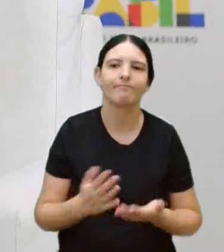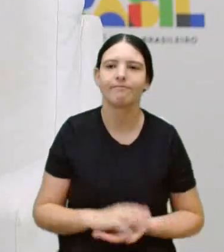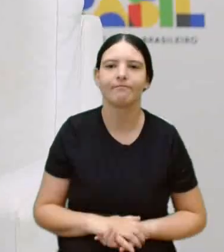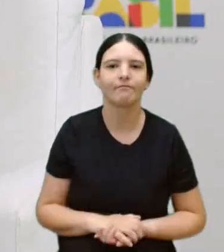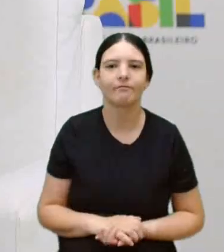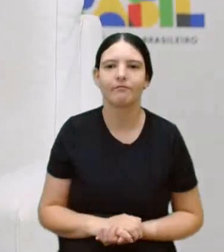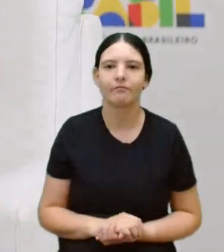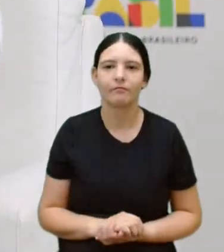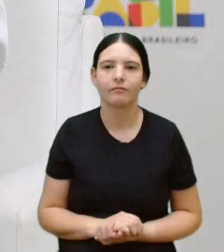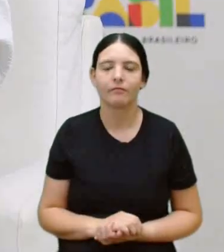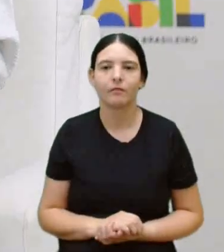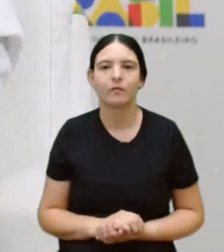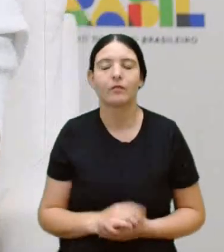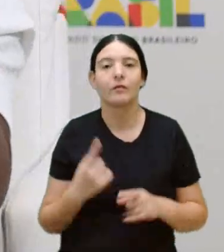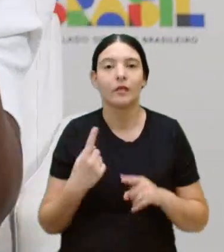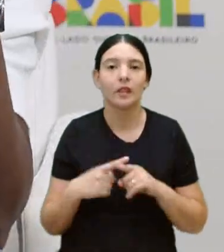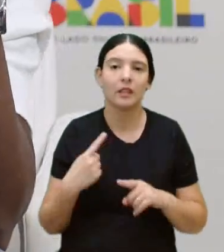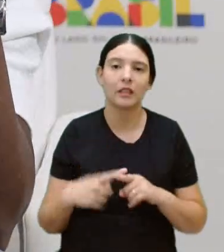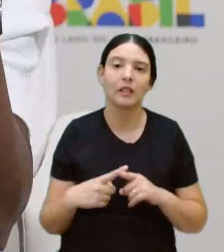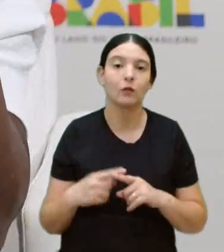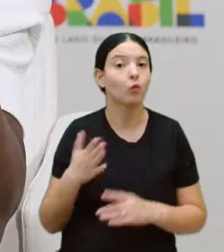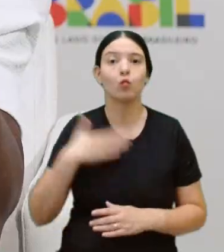Porque, de repente, ele foi no susto.